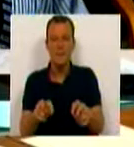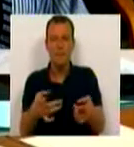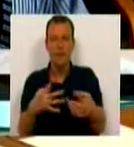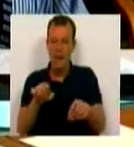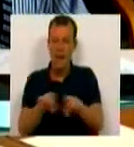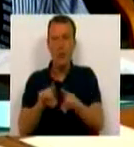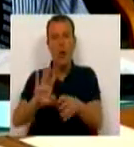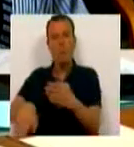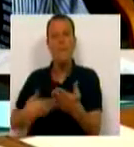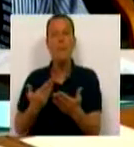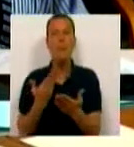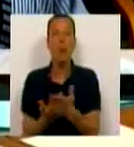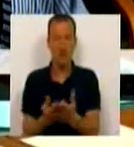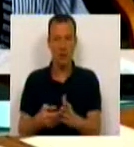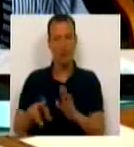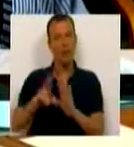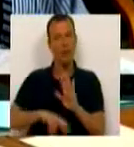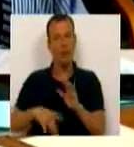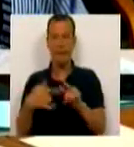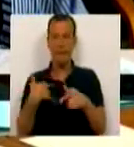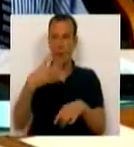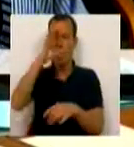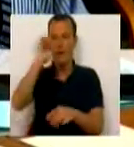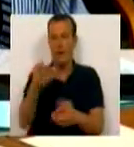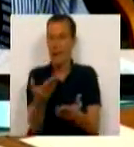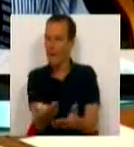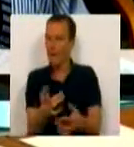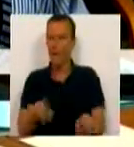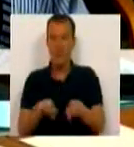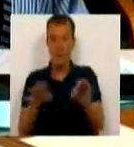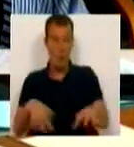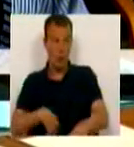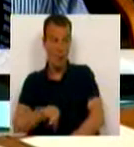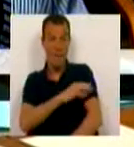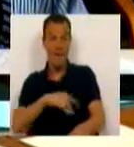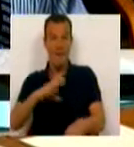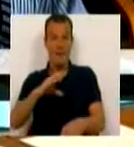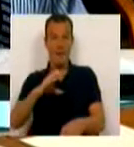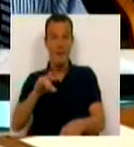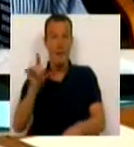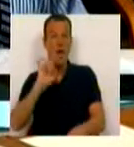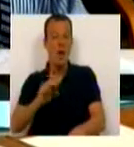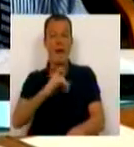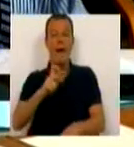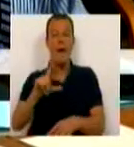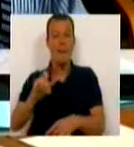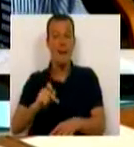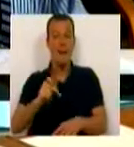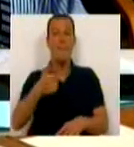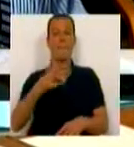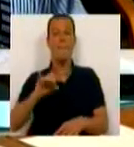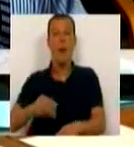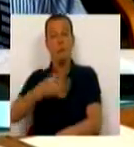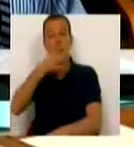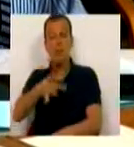uma proposta no seu programa de Governo, e portanto também não há aqui, como disse a deputada Carla Barros, não há aqui nenhum